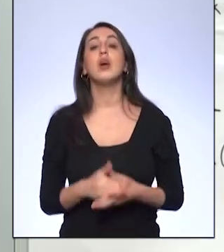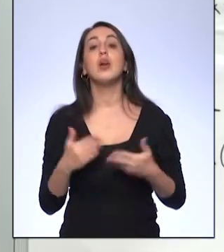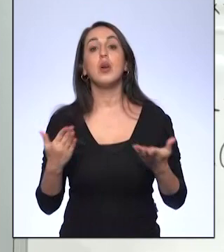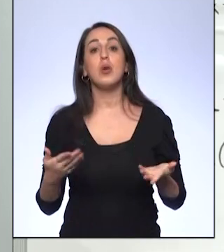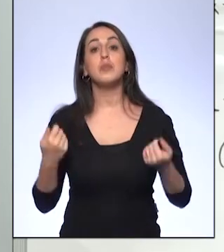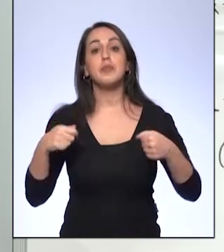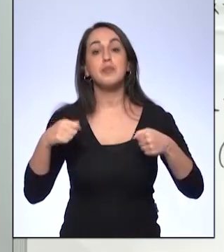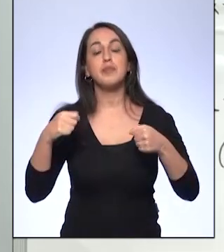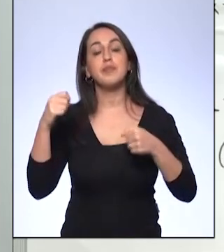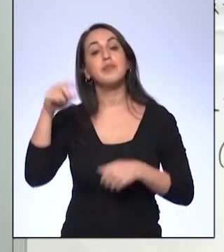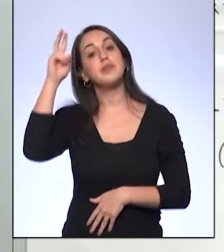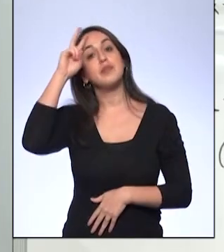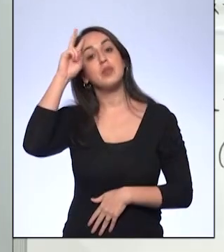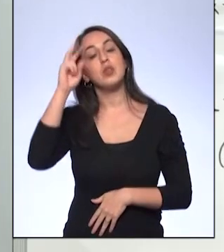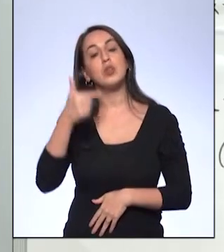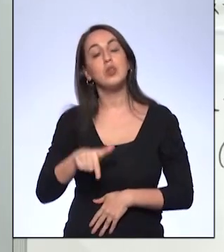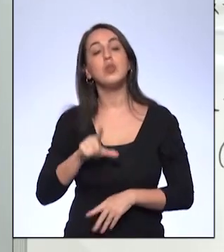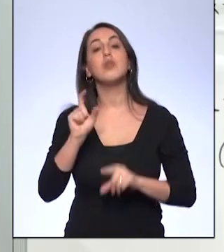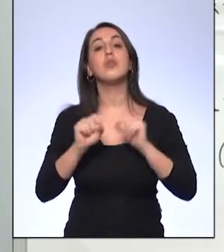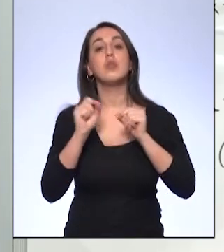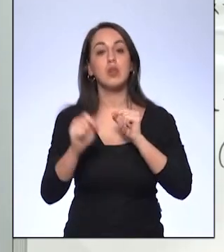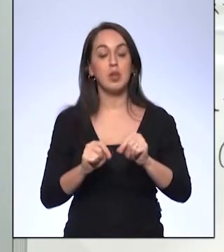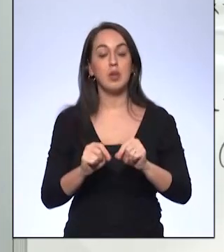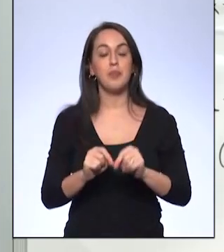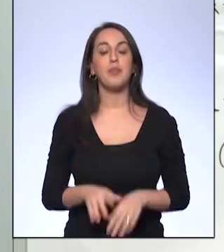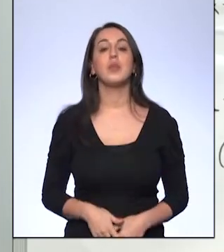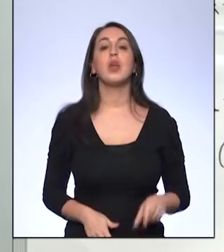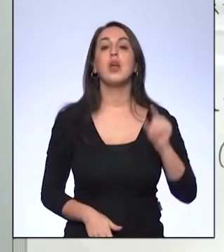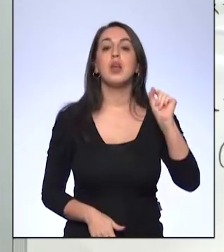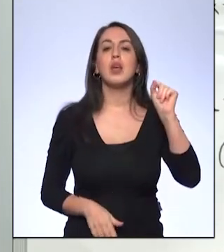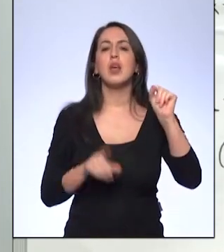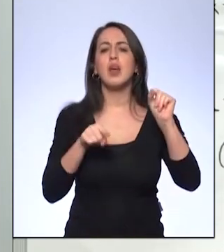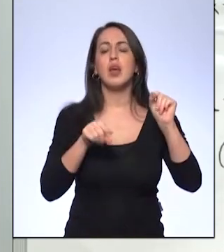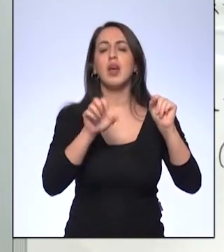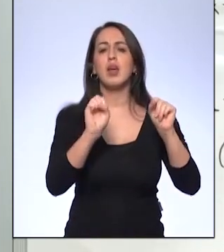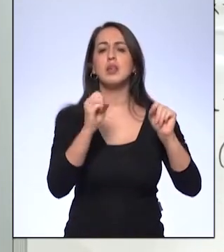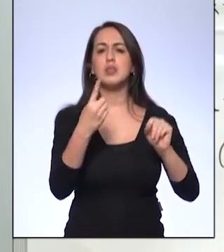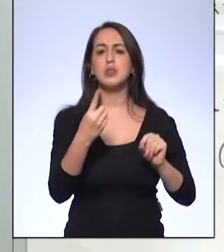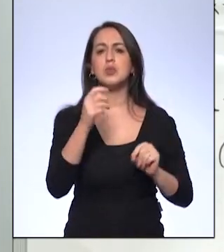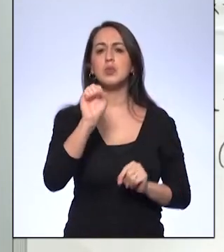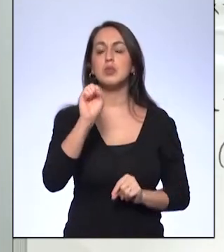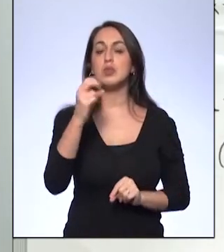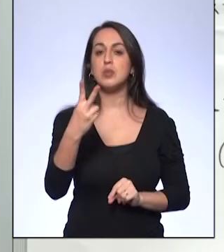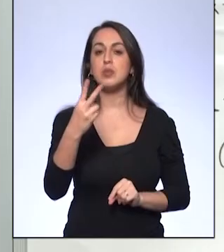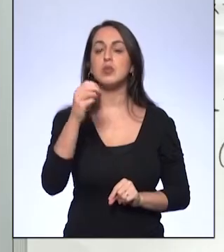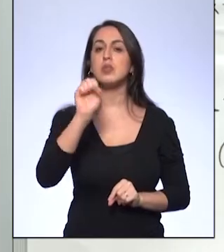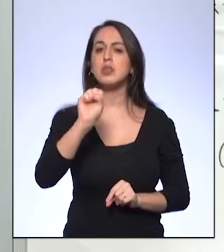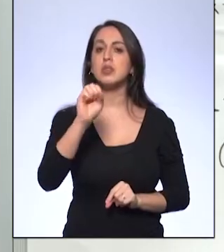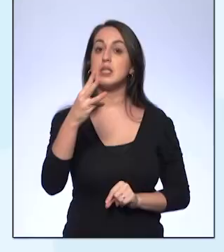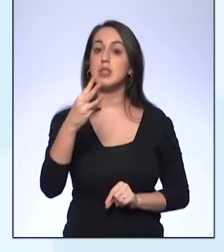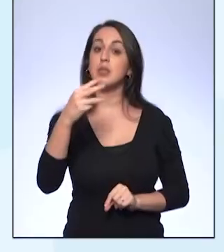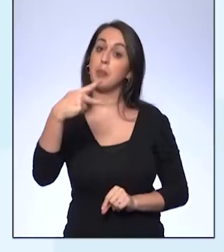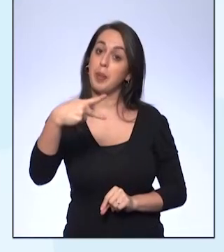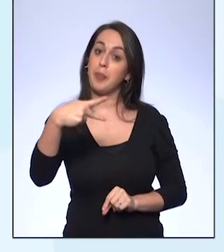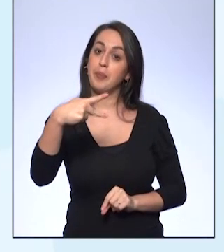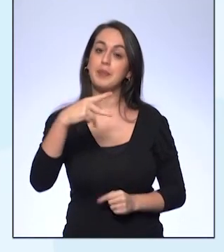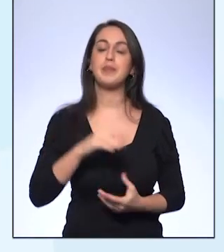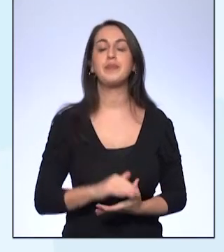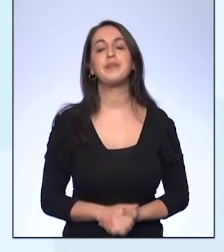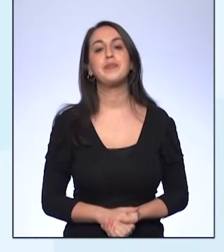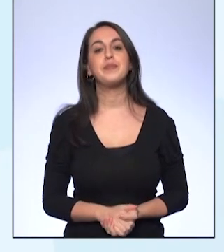precisamos relembrar é quem é S1, S2, S3 e P. Muito